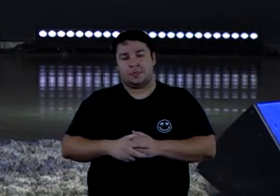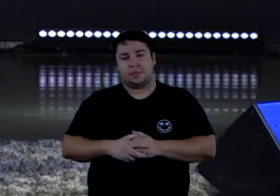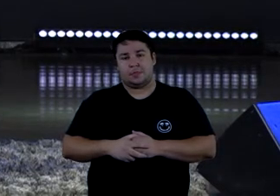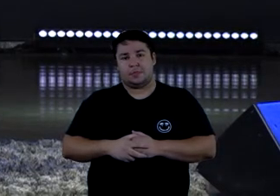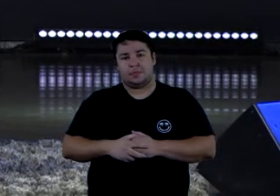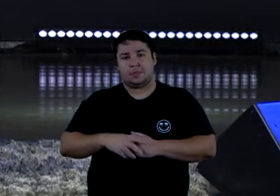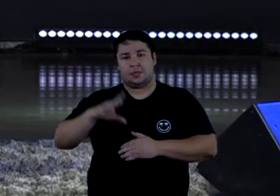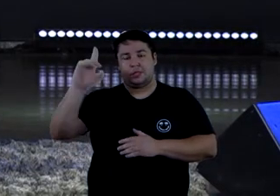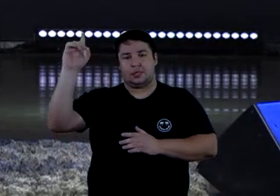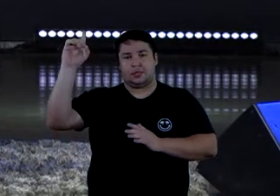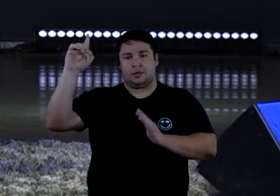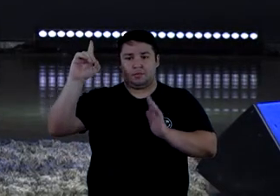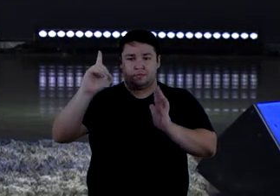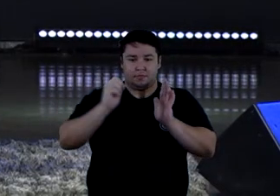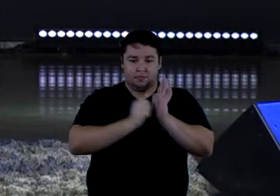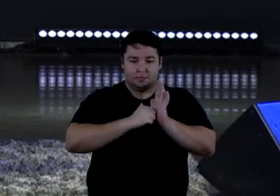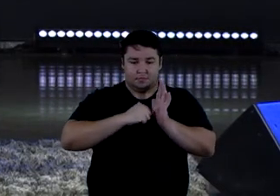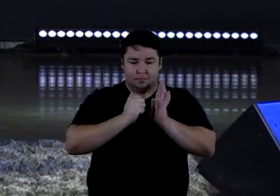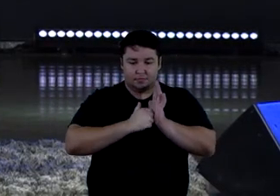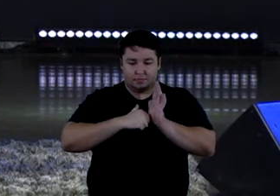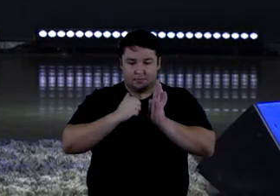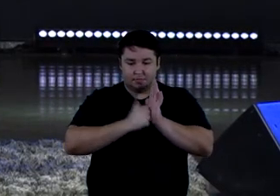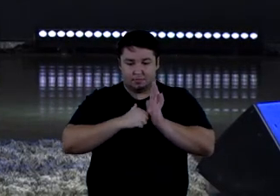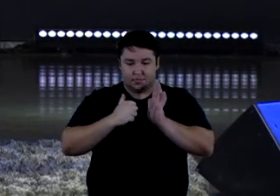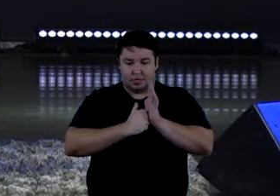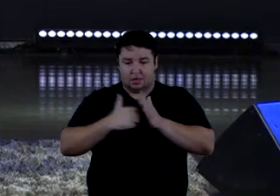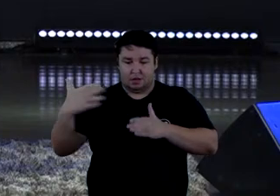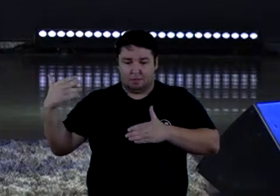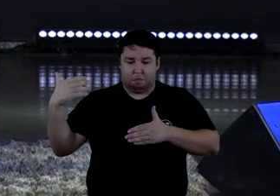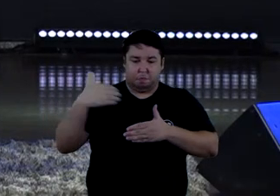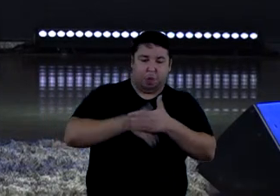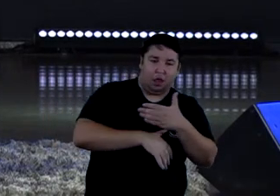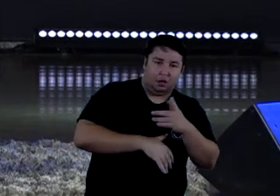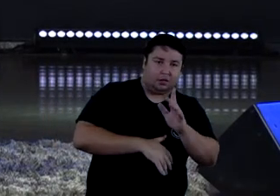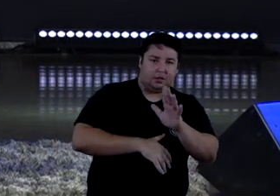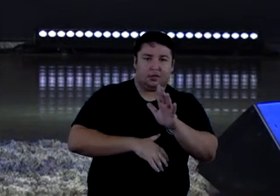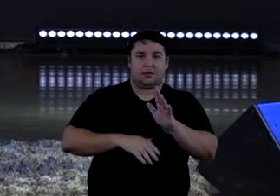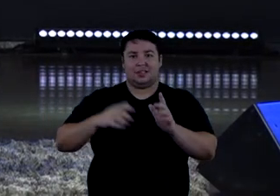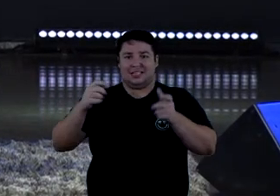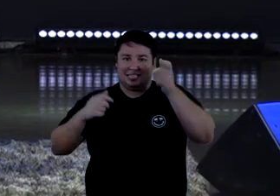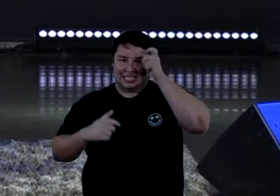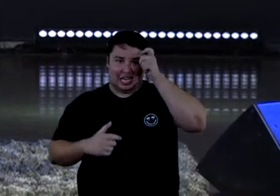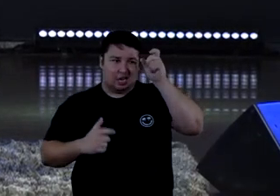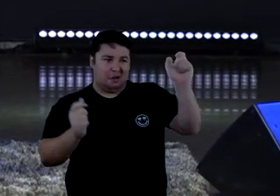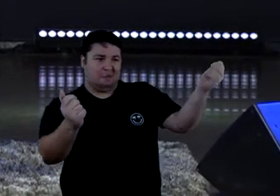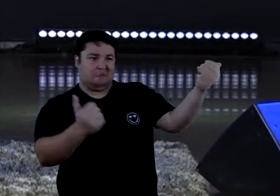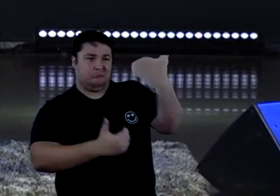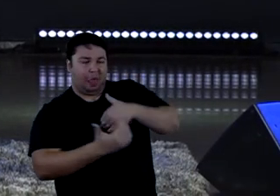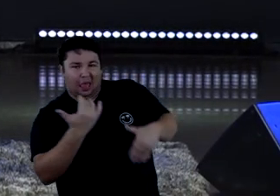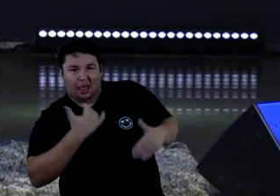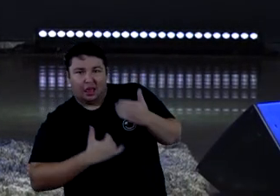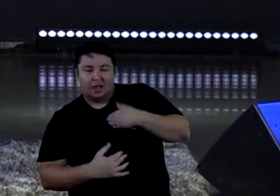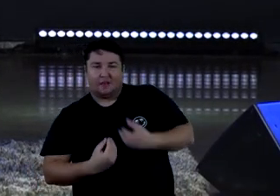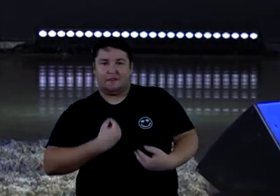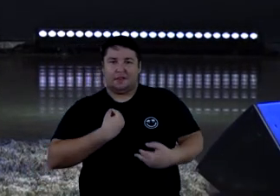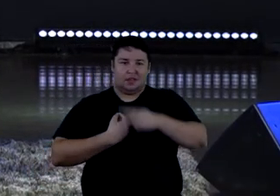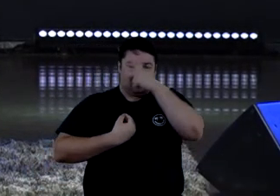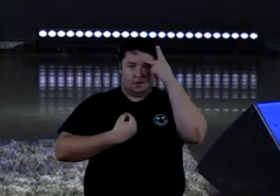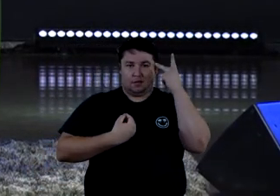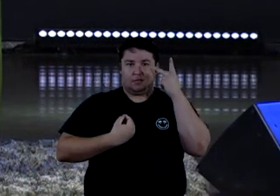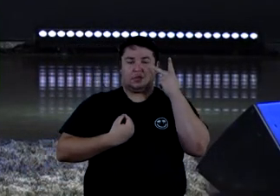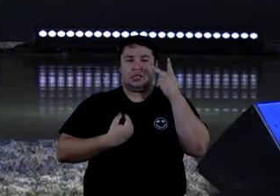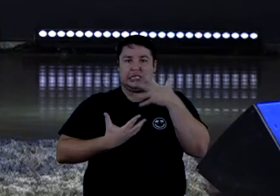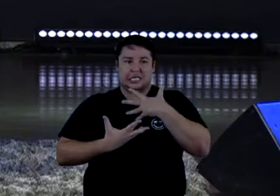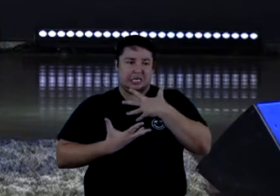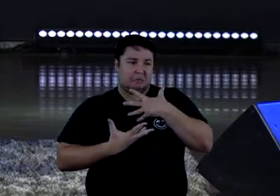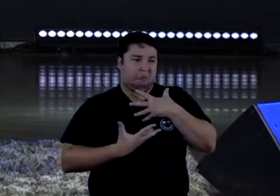Ele bate na porta. Ele não invade a tua vida. Satanás invade a vida das pessoas. Ele